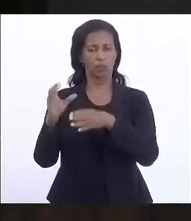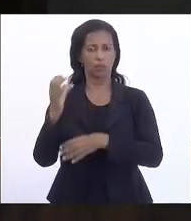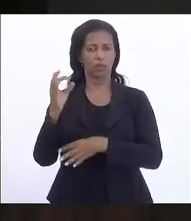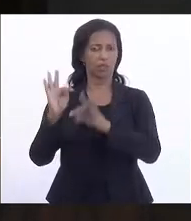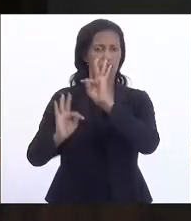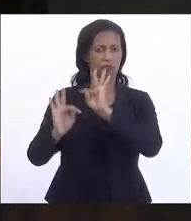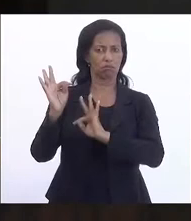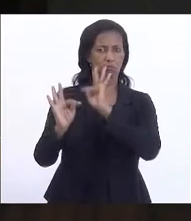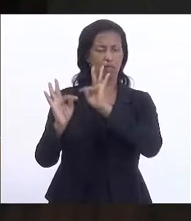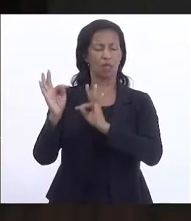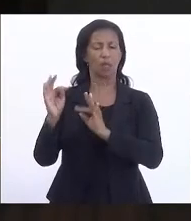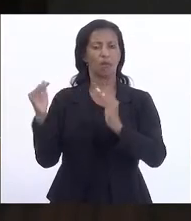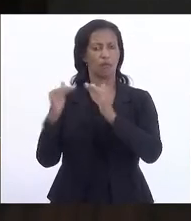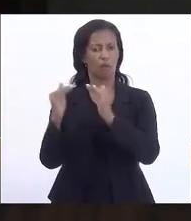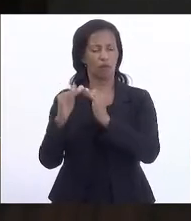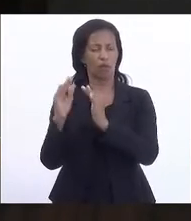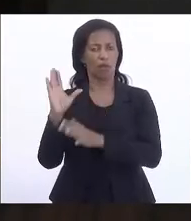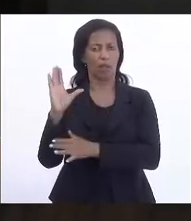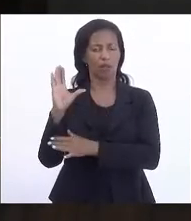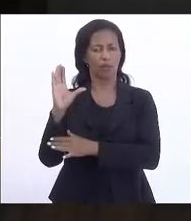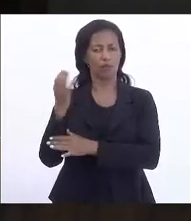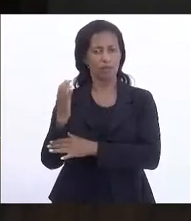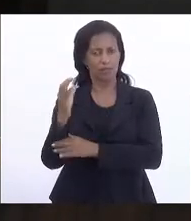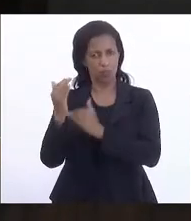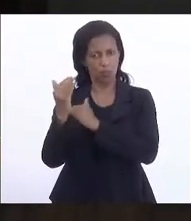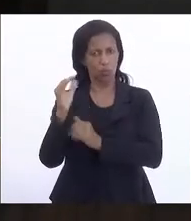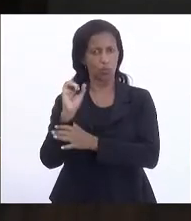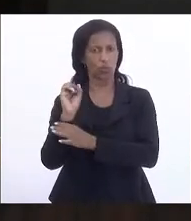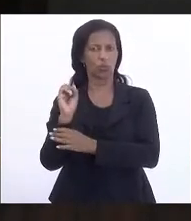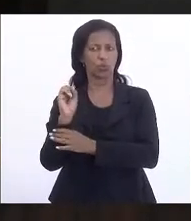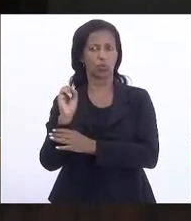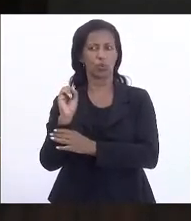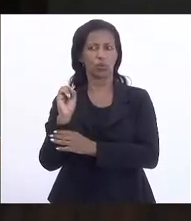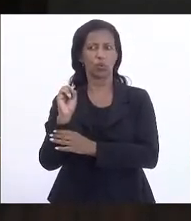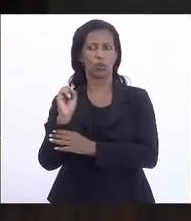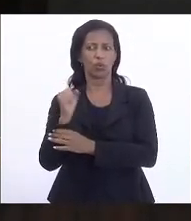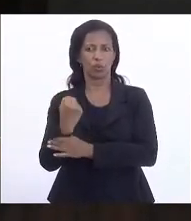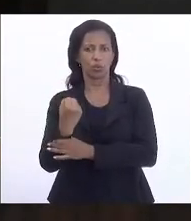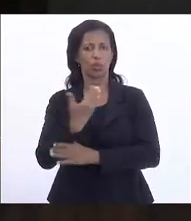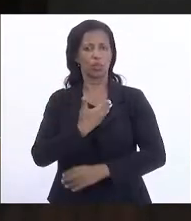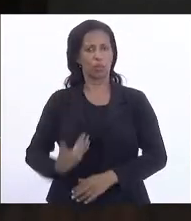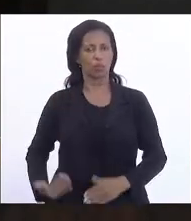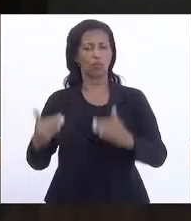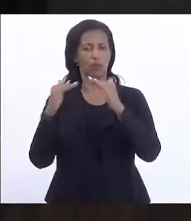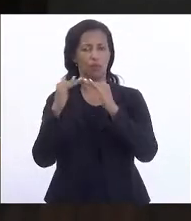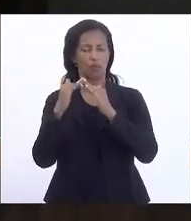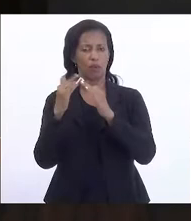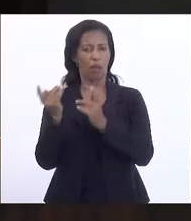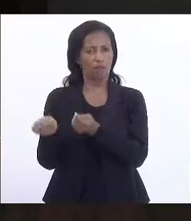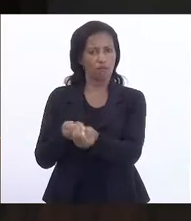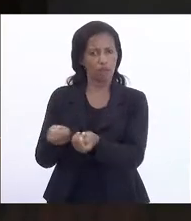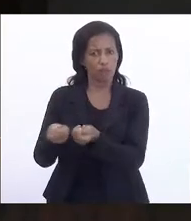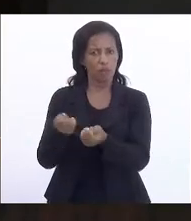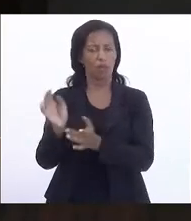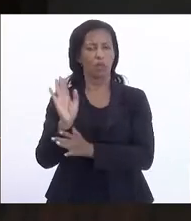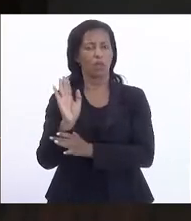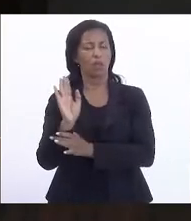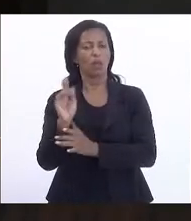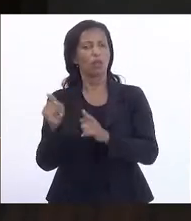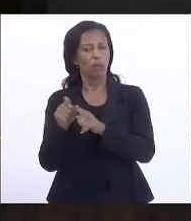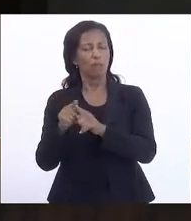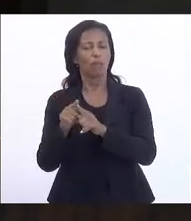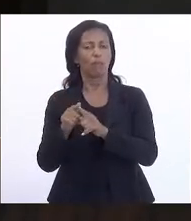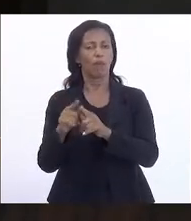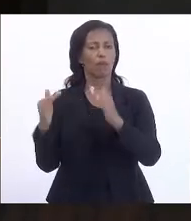favorável. Segurança Pública e Assuntos de Polícia, favorável. De orçamento, fiscalização financeira e controle, favorável. Relatores de Márcio